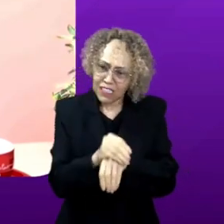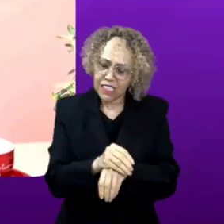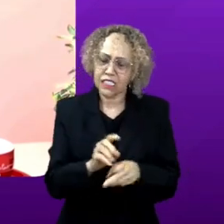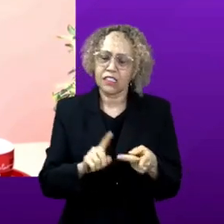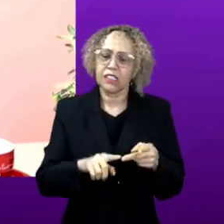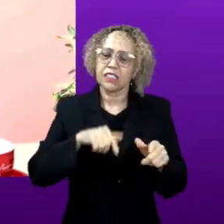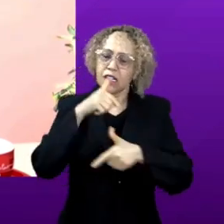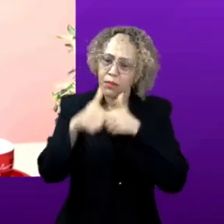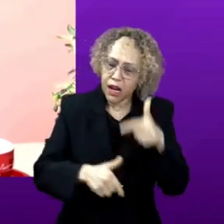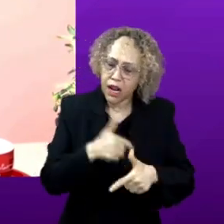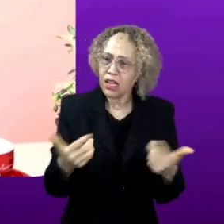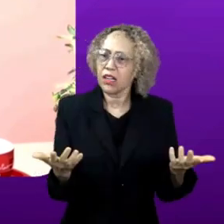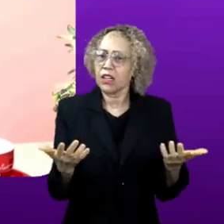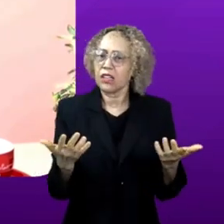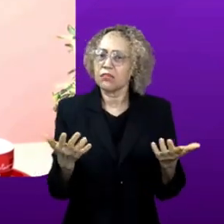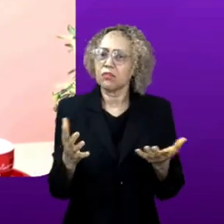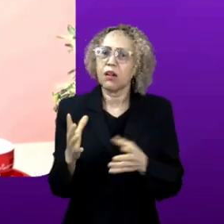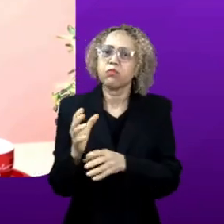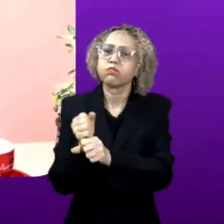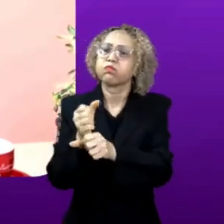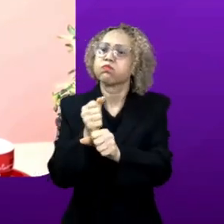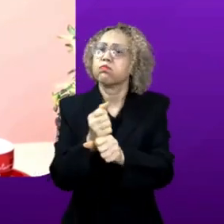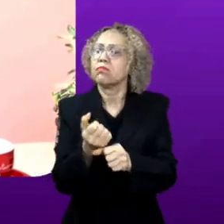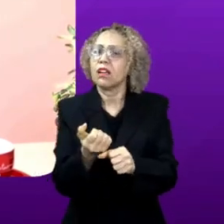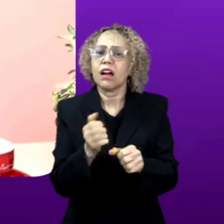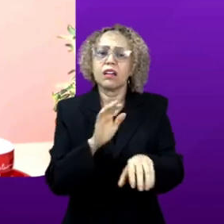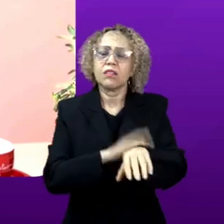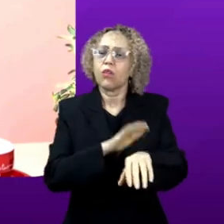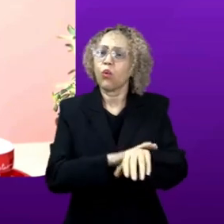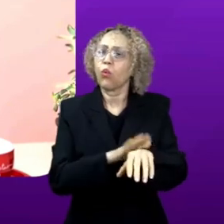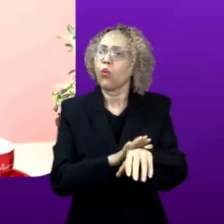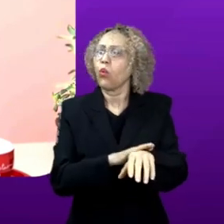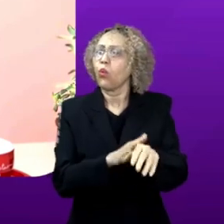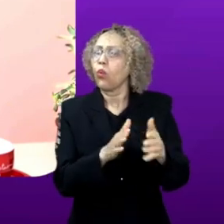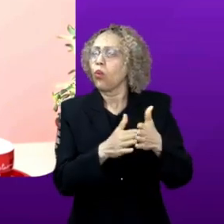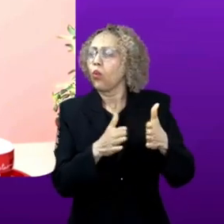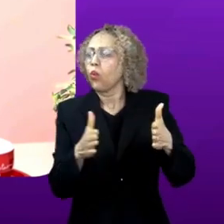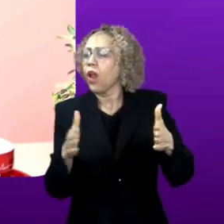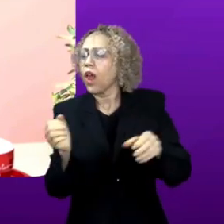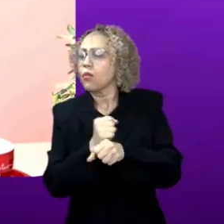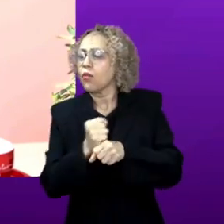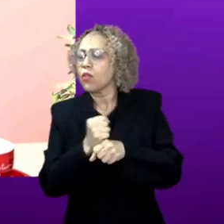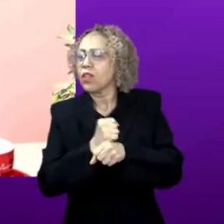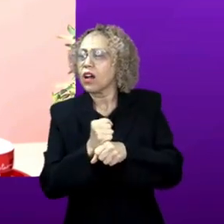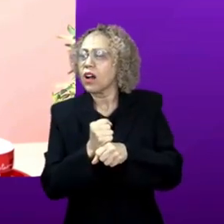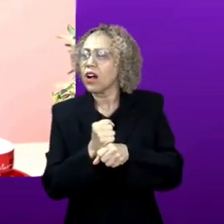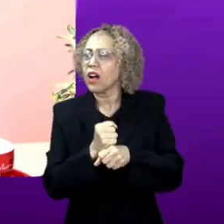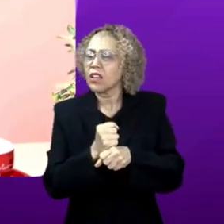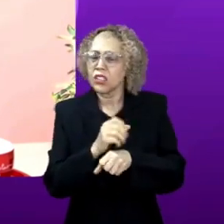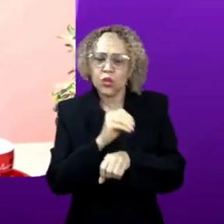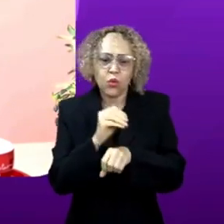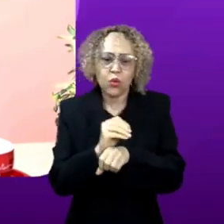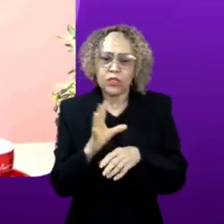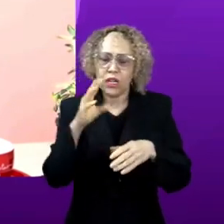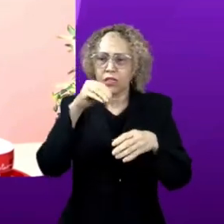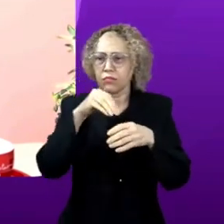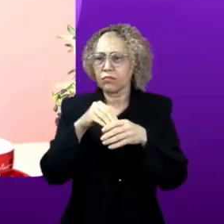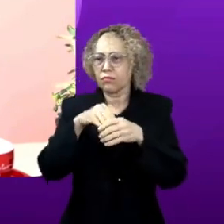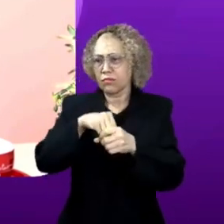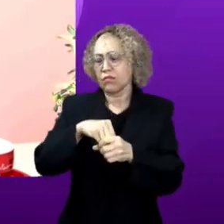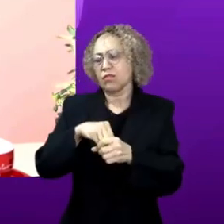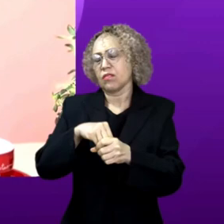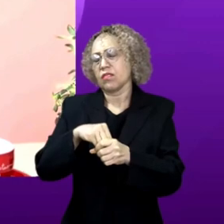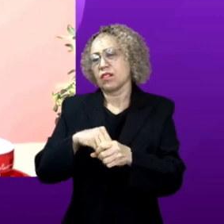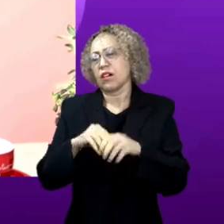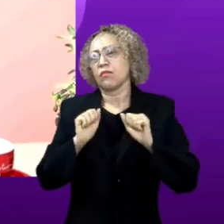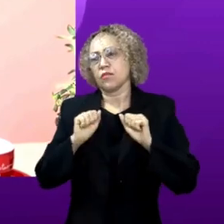gente não tenha contabilizado esse tempo de trabalho, de cuidado para a nossa aposentadoria. Essa